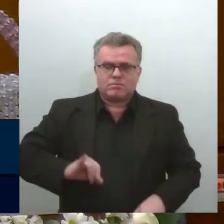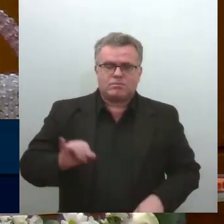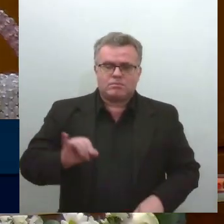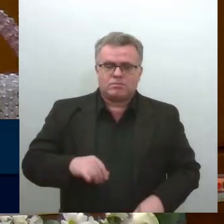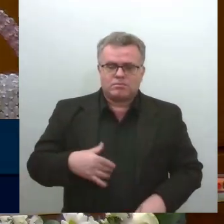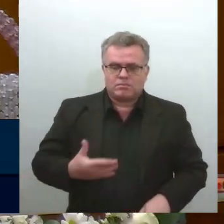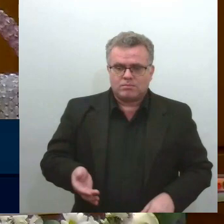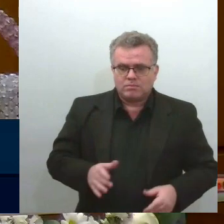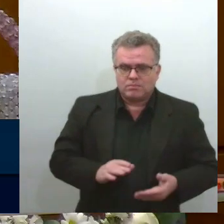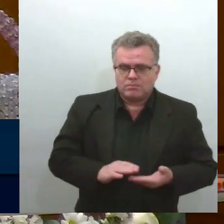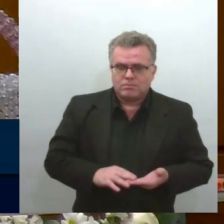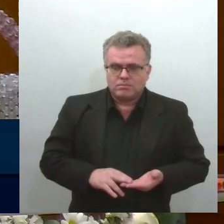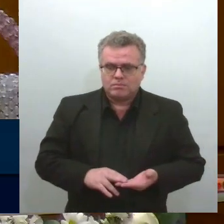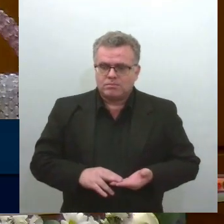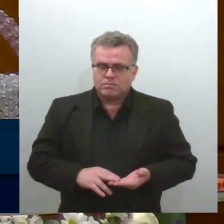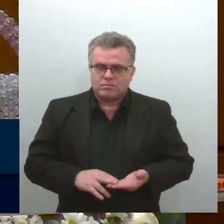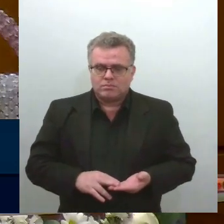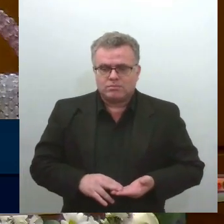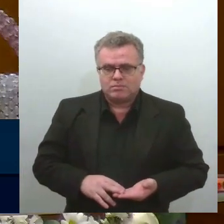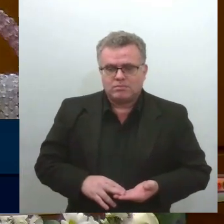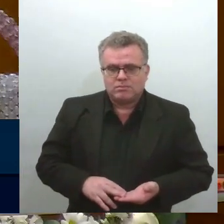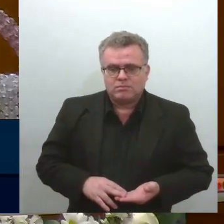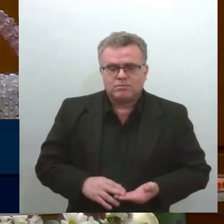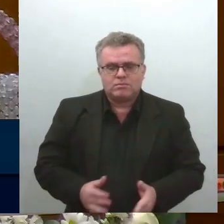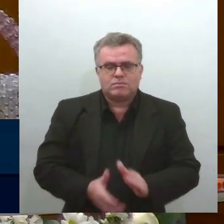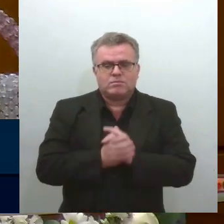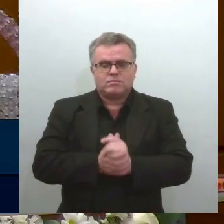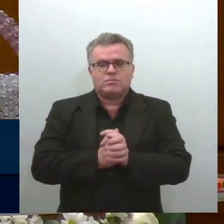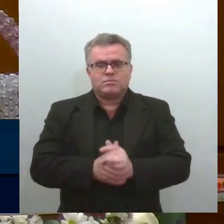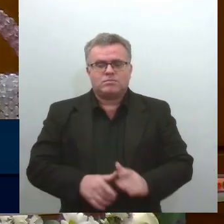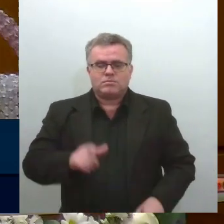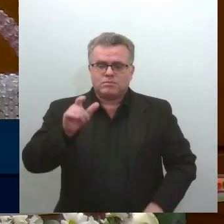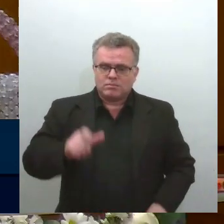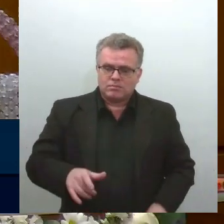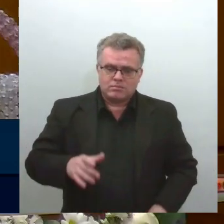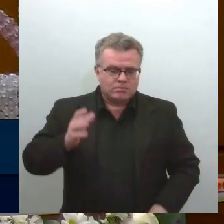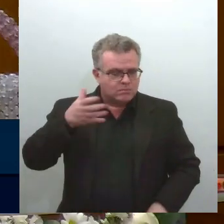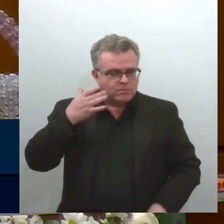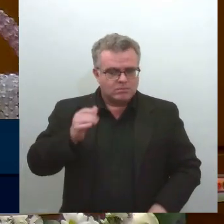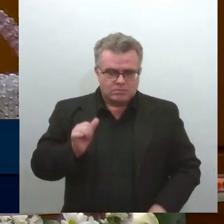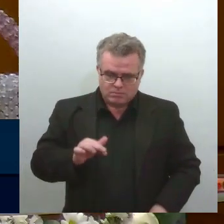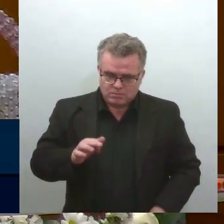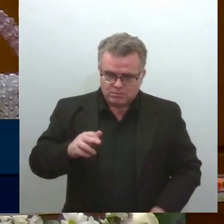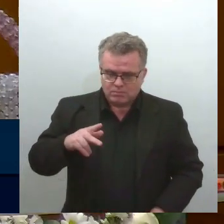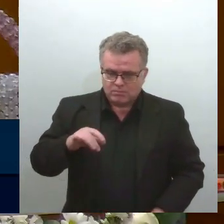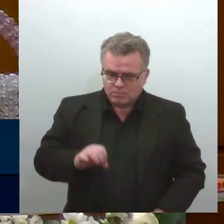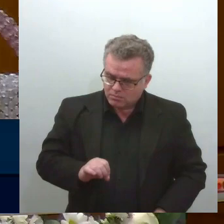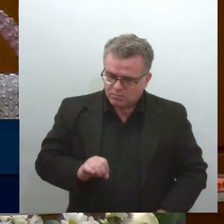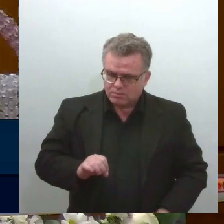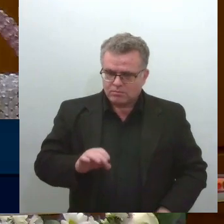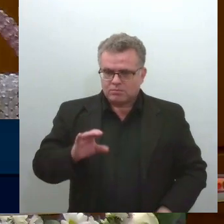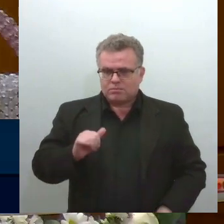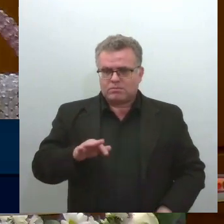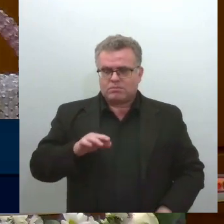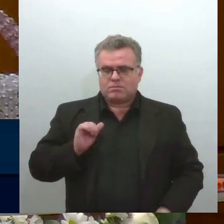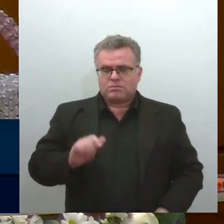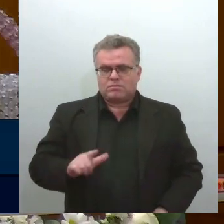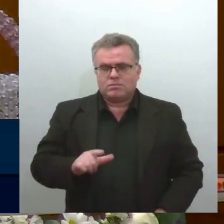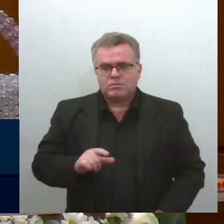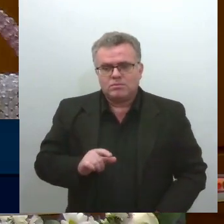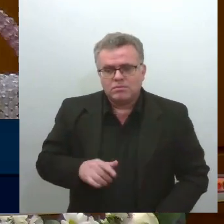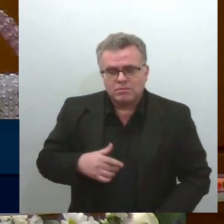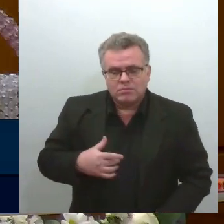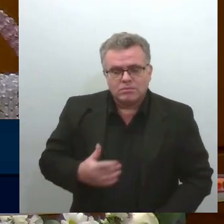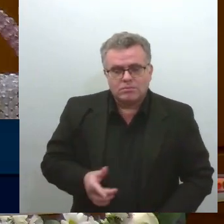Saudar também, cumprimentar o radialista Antônio Fernando Cabral Ferreira, né, que é o Fernando